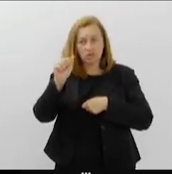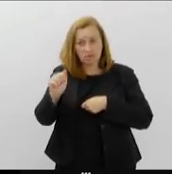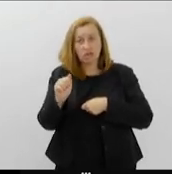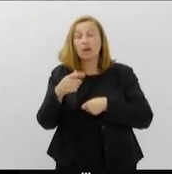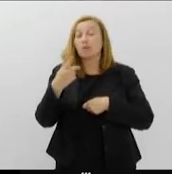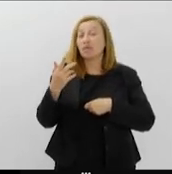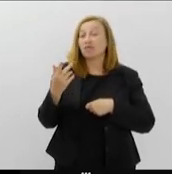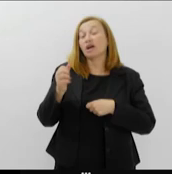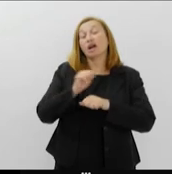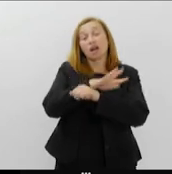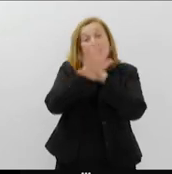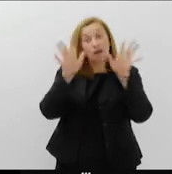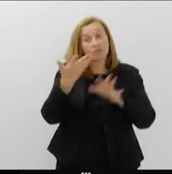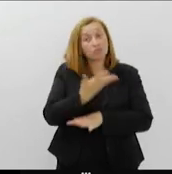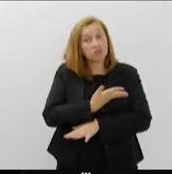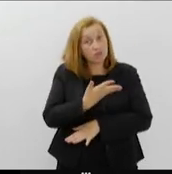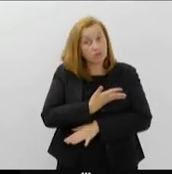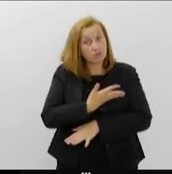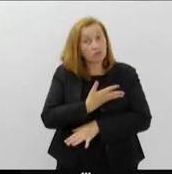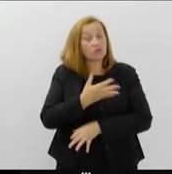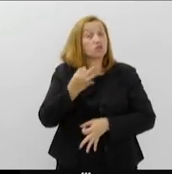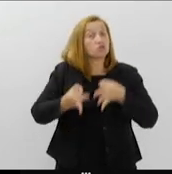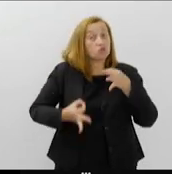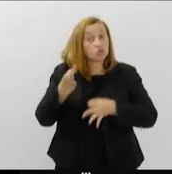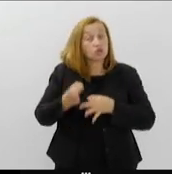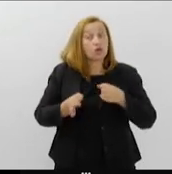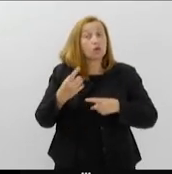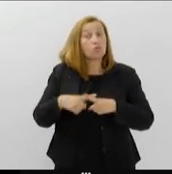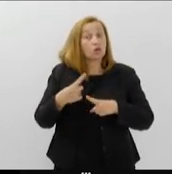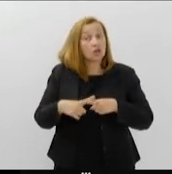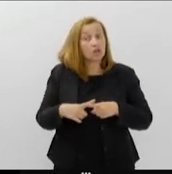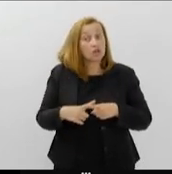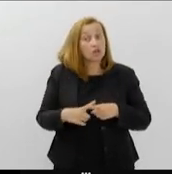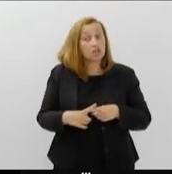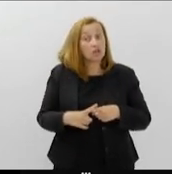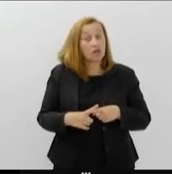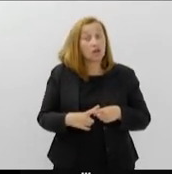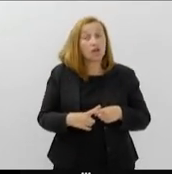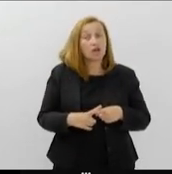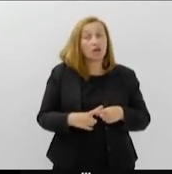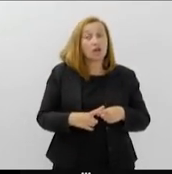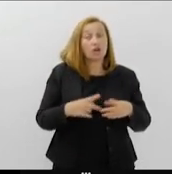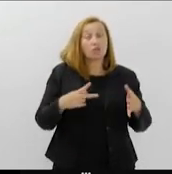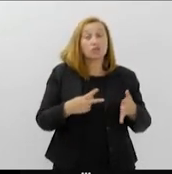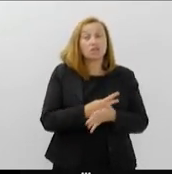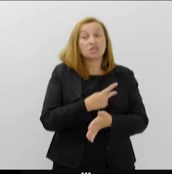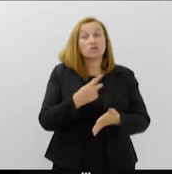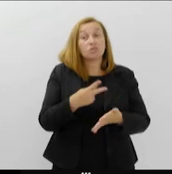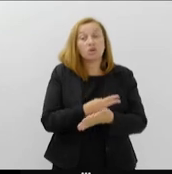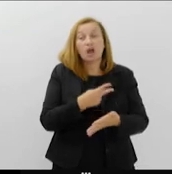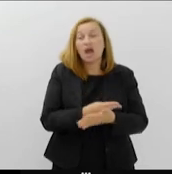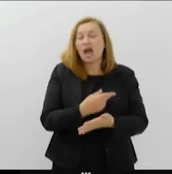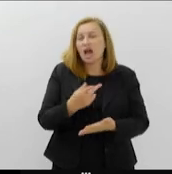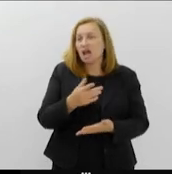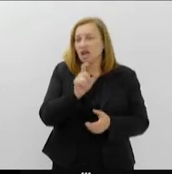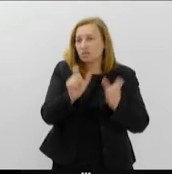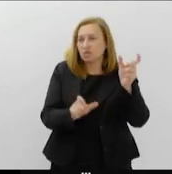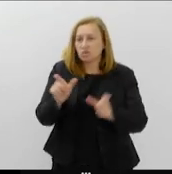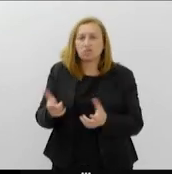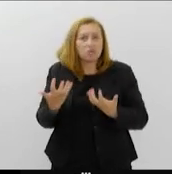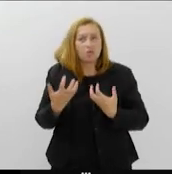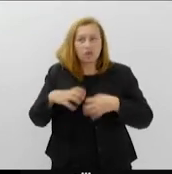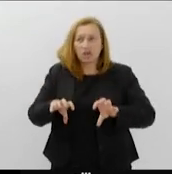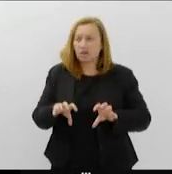claro para os colegas, nós estamos fazendo justiça, porque está havendo um apagão. As pessoas não querem mais aceitar ocupar